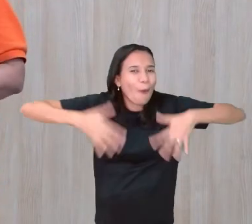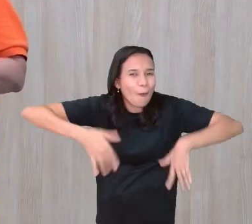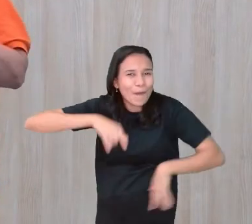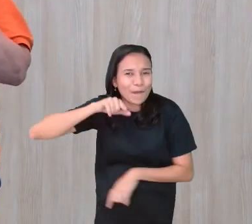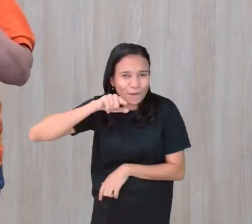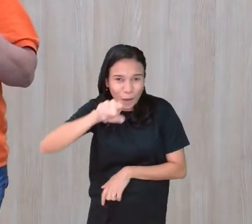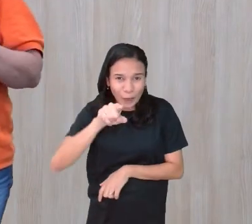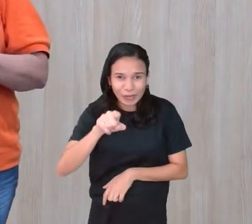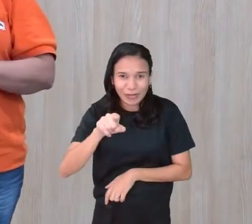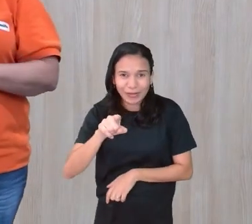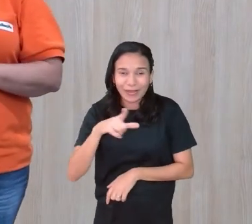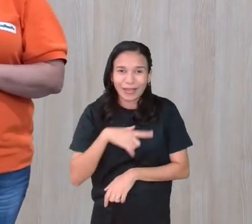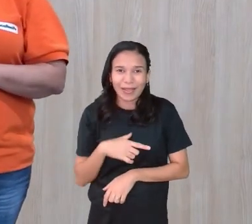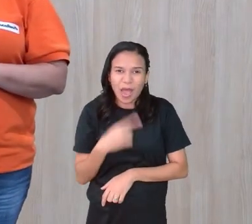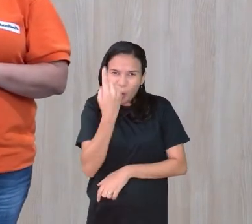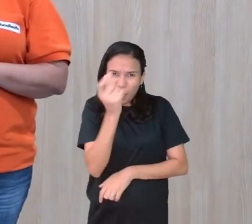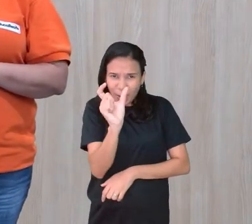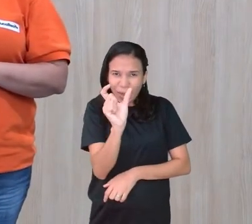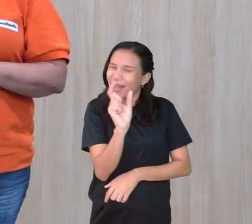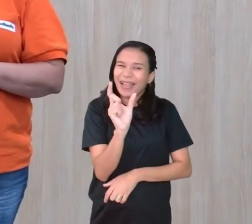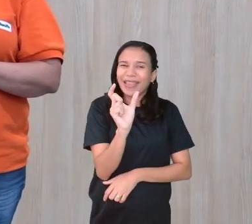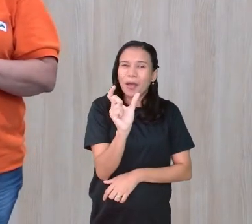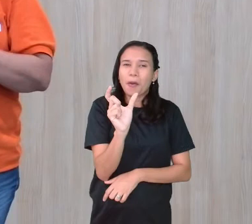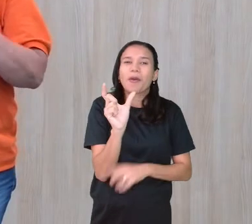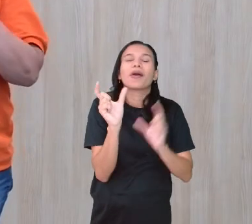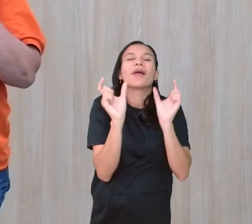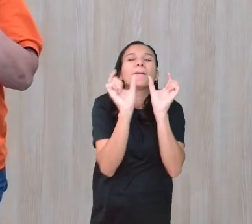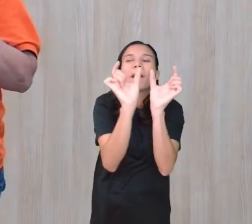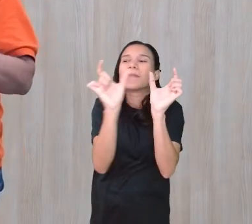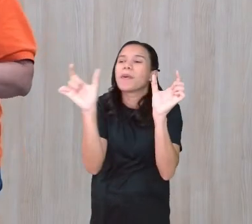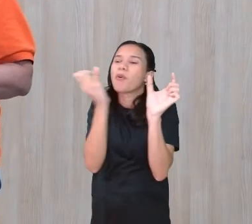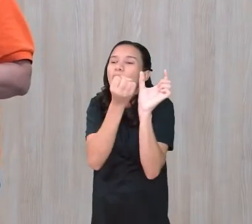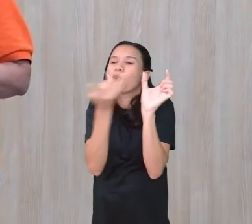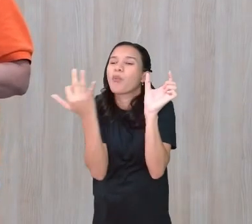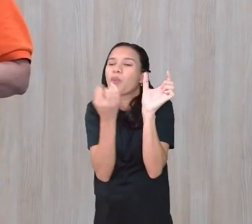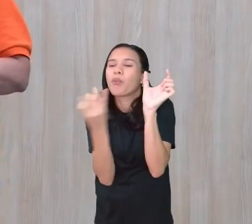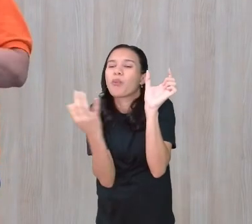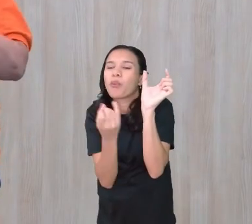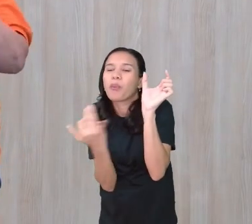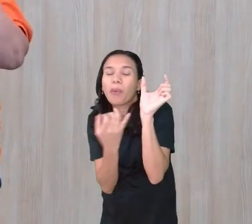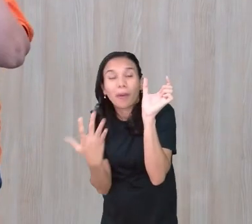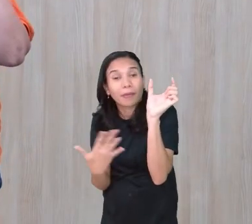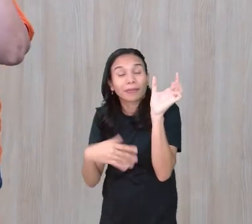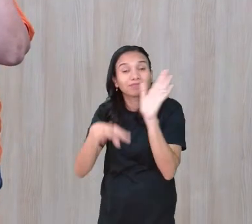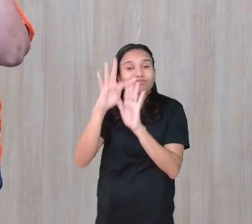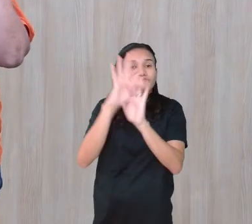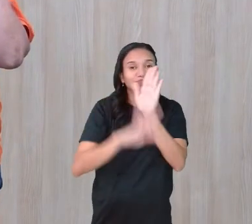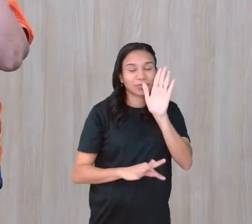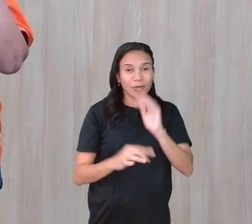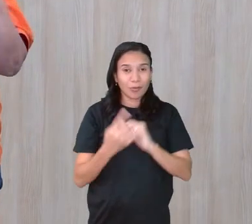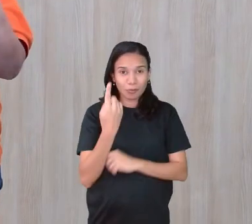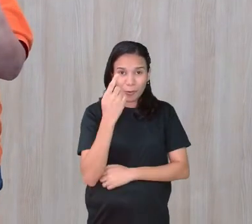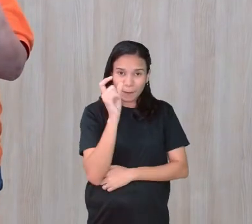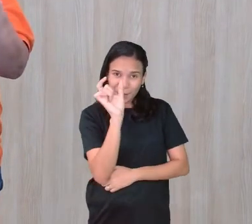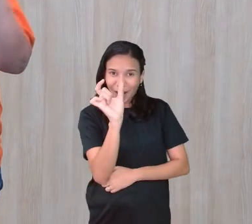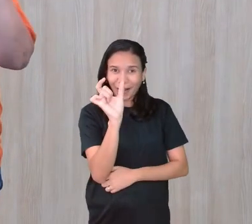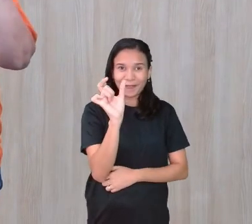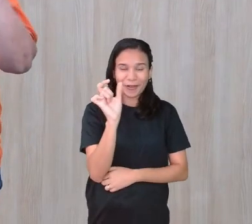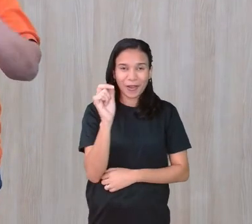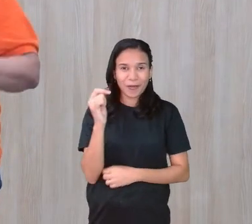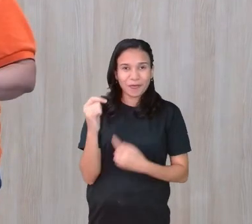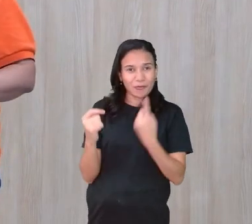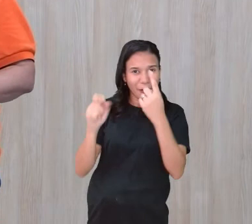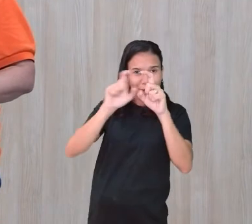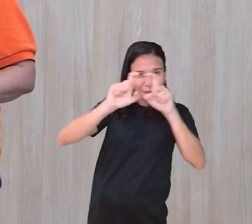desafiá-la a não escrever só uma palavra, mas escrever, não é? Não só uma palavra, não só